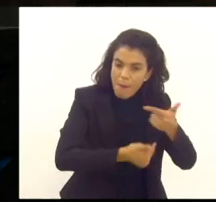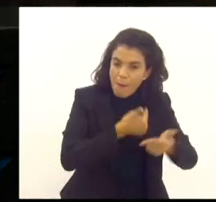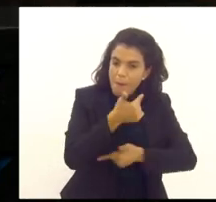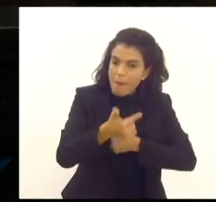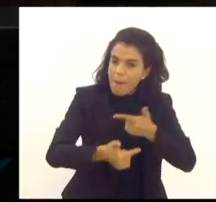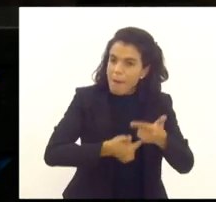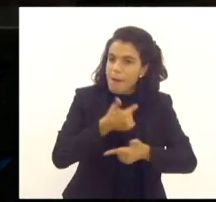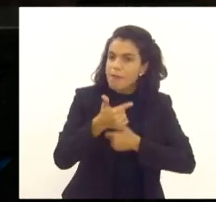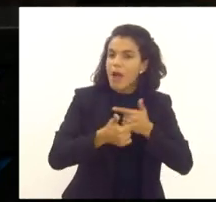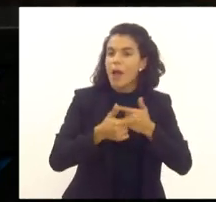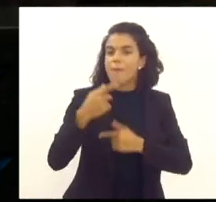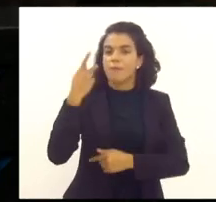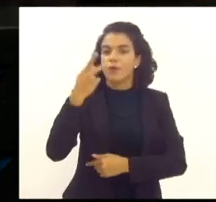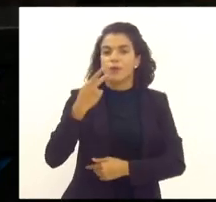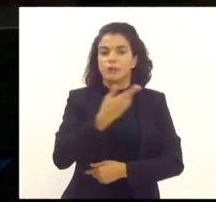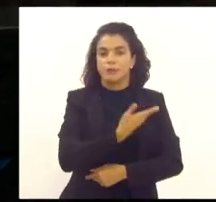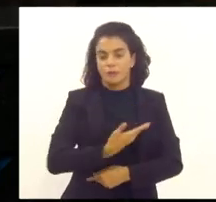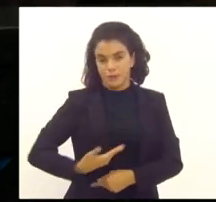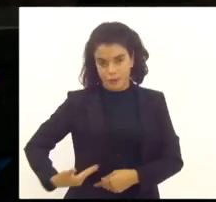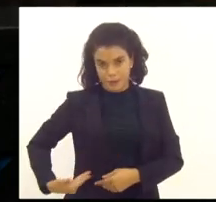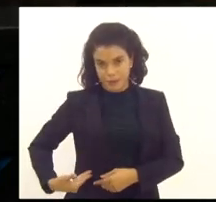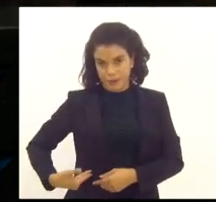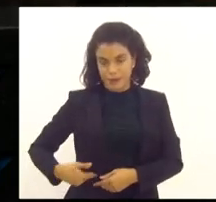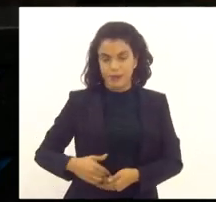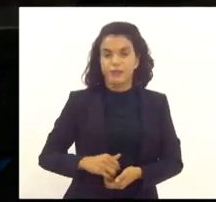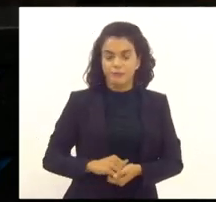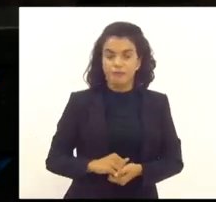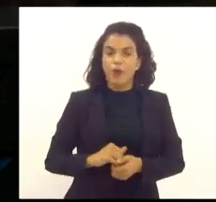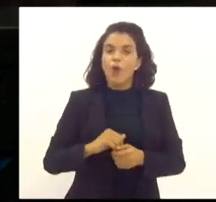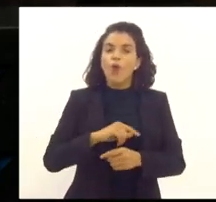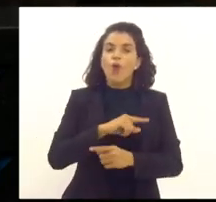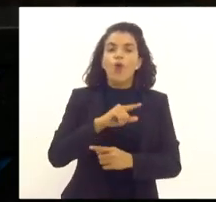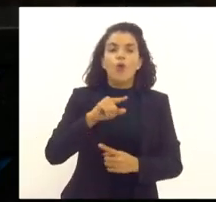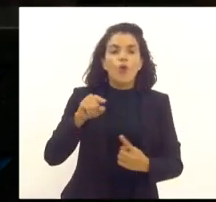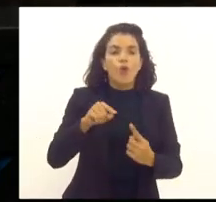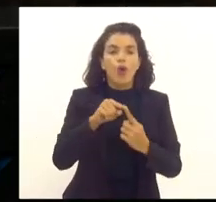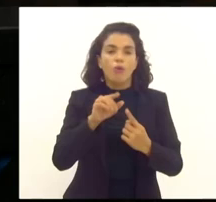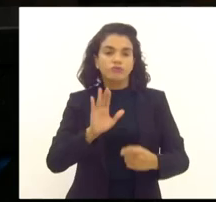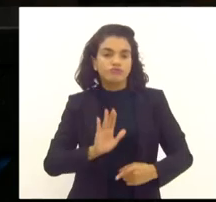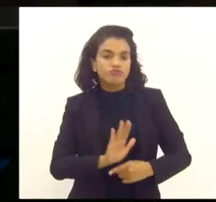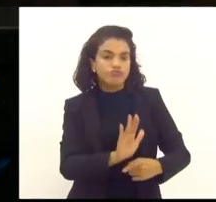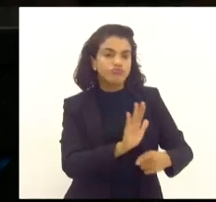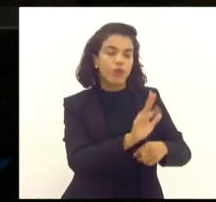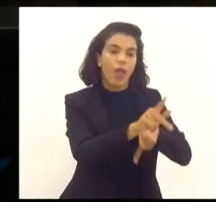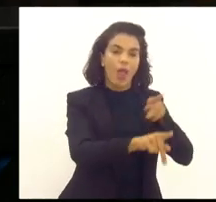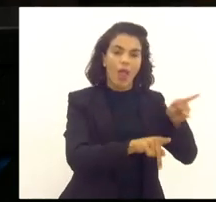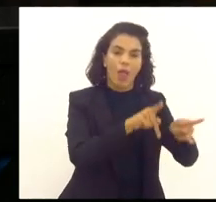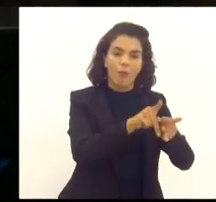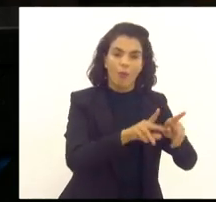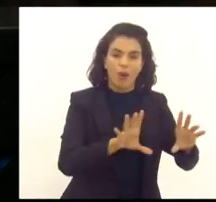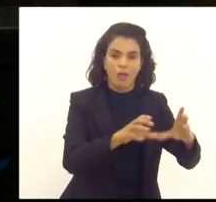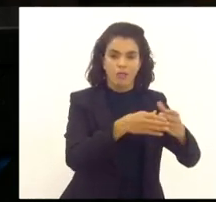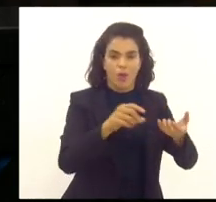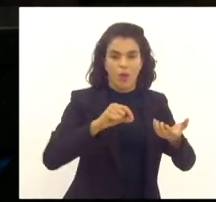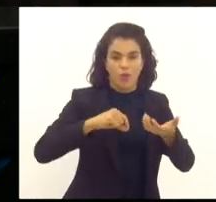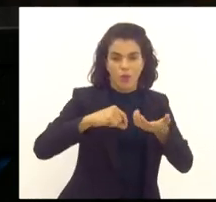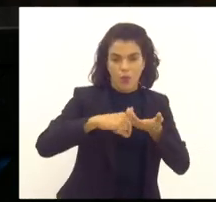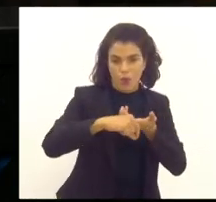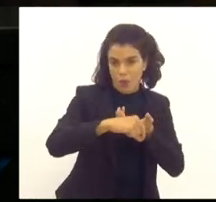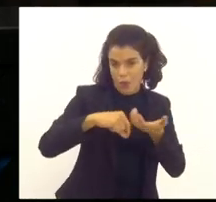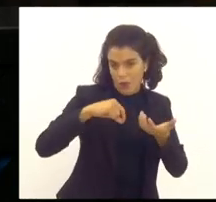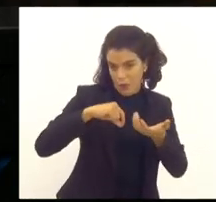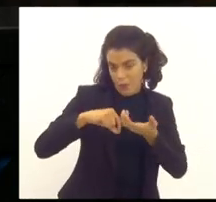por políticas públicas para os mais necessitados e principalmente para a população